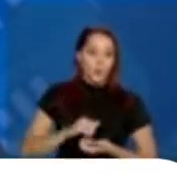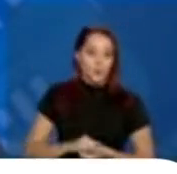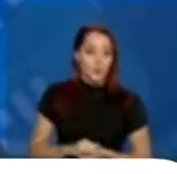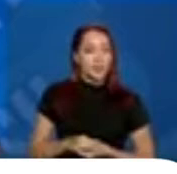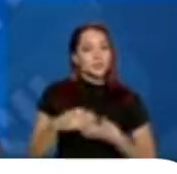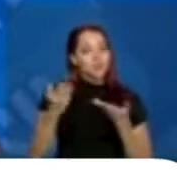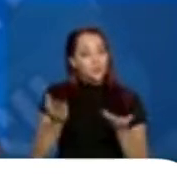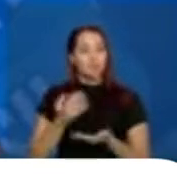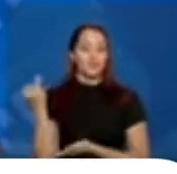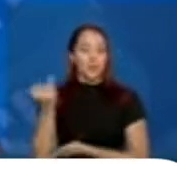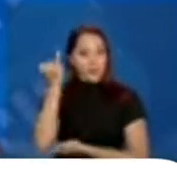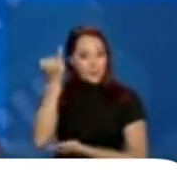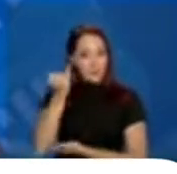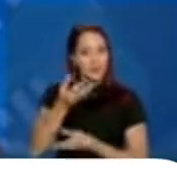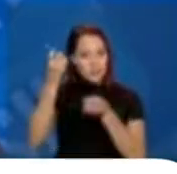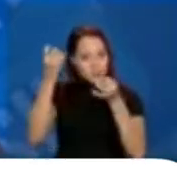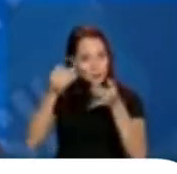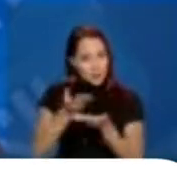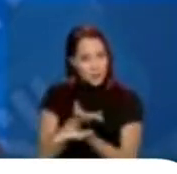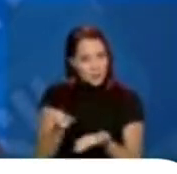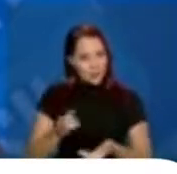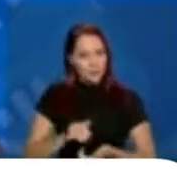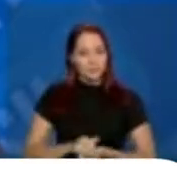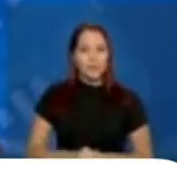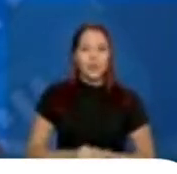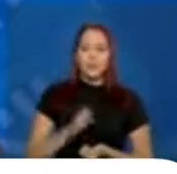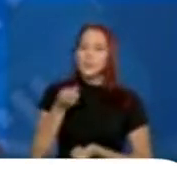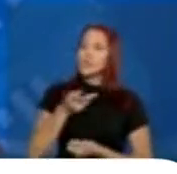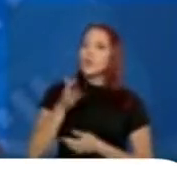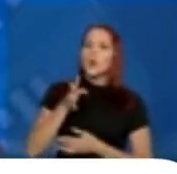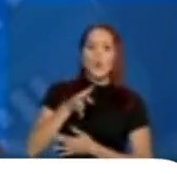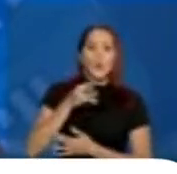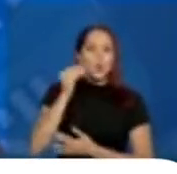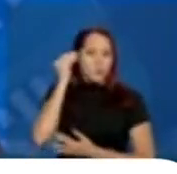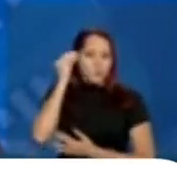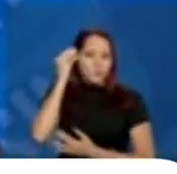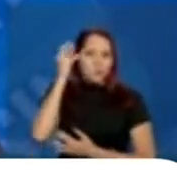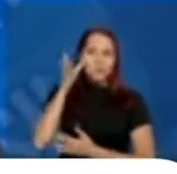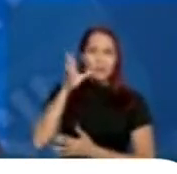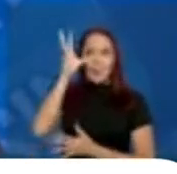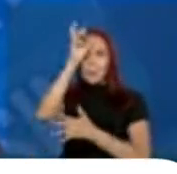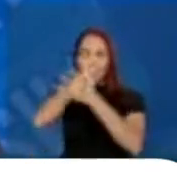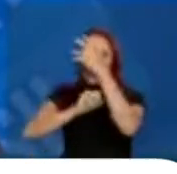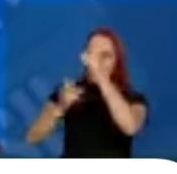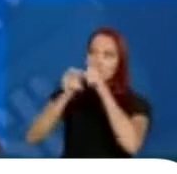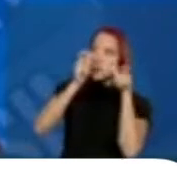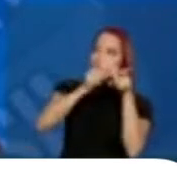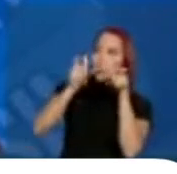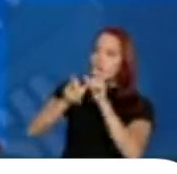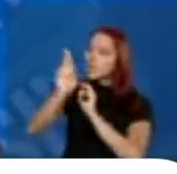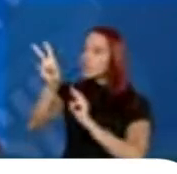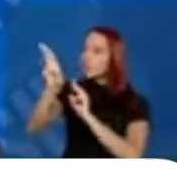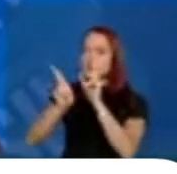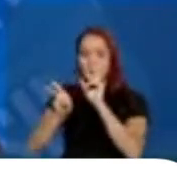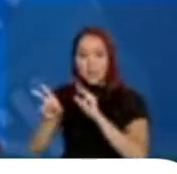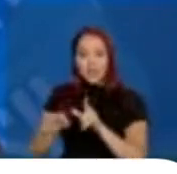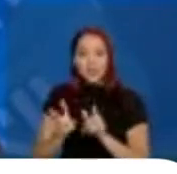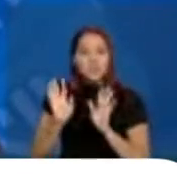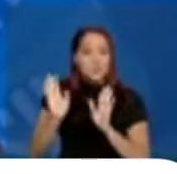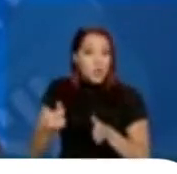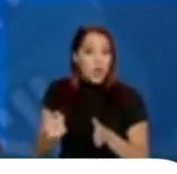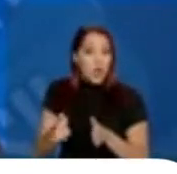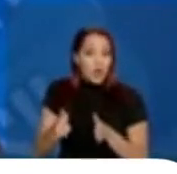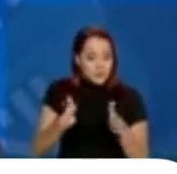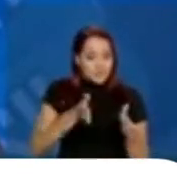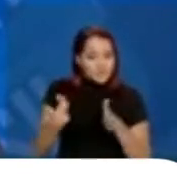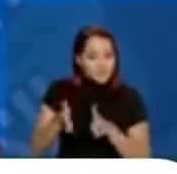segmentar dessa forma. Mas a gente vai buscar conhecimento em vários lugares, inclusive naqueles que já passaram pelo que a gente está vivendo,